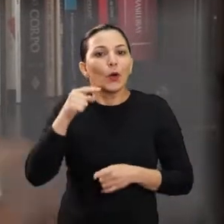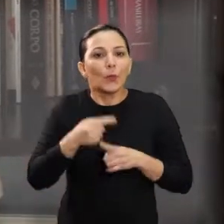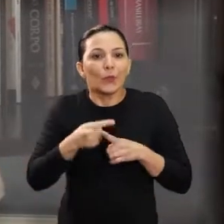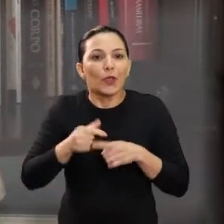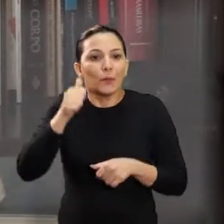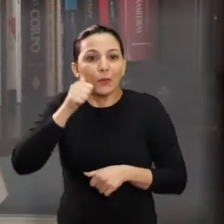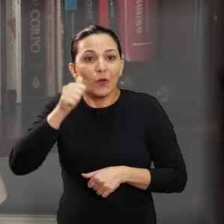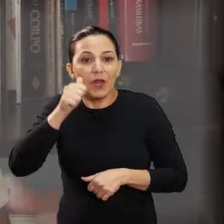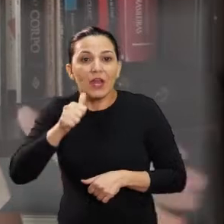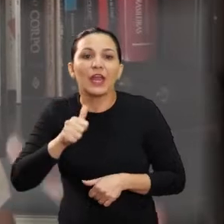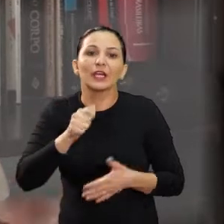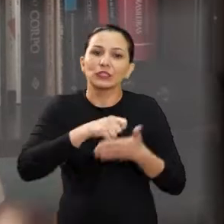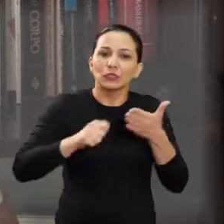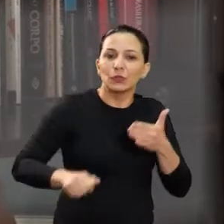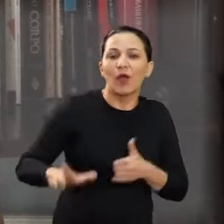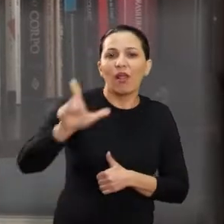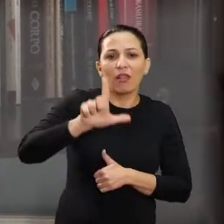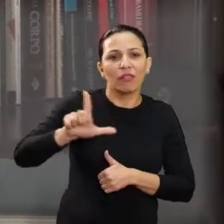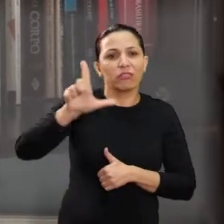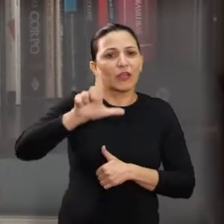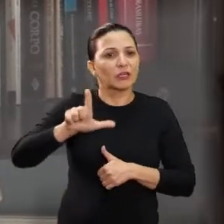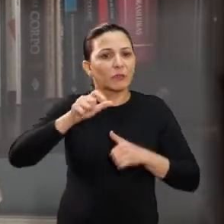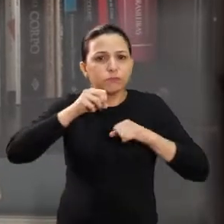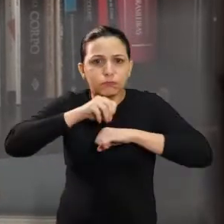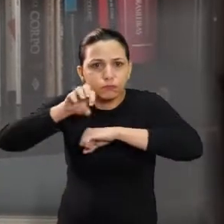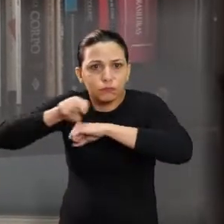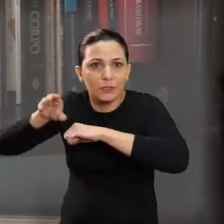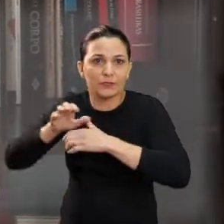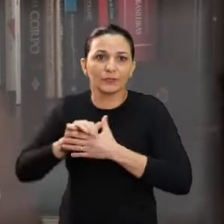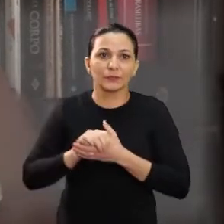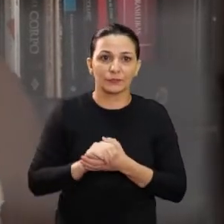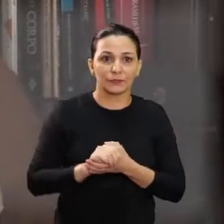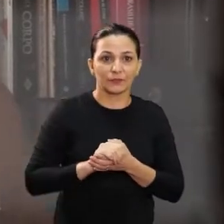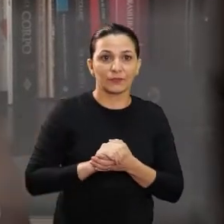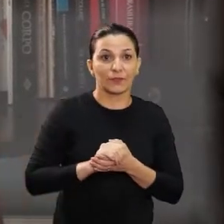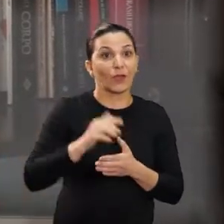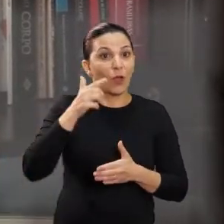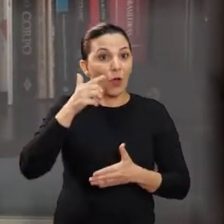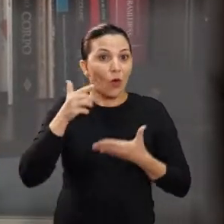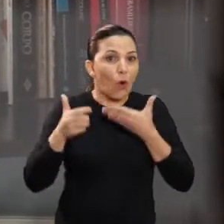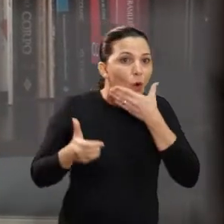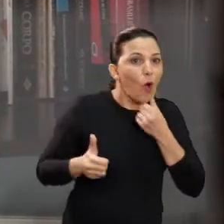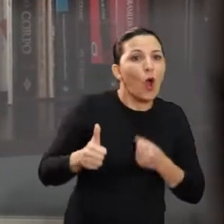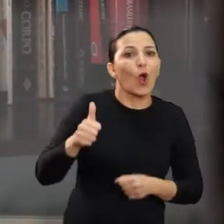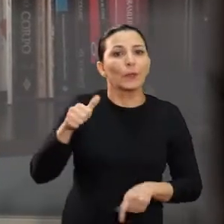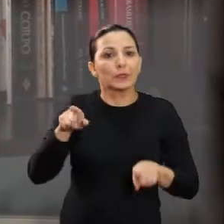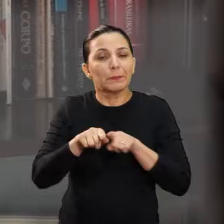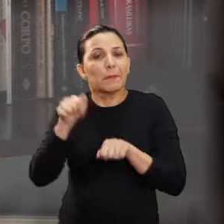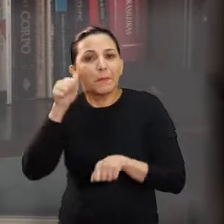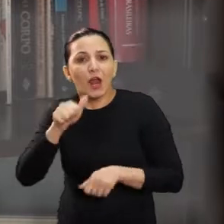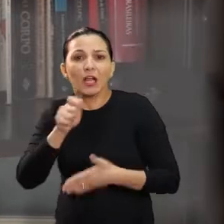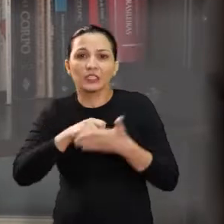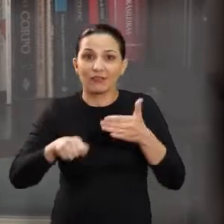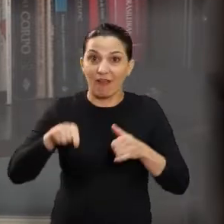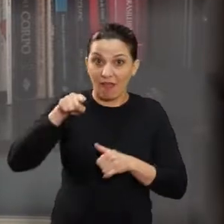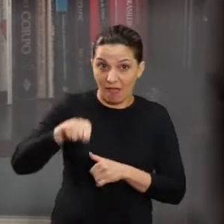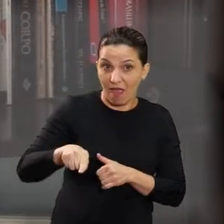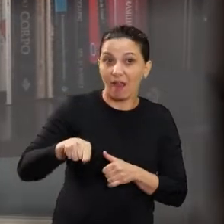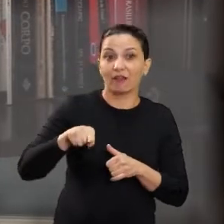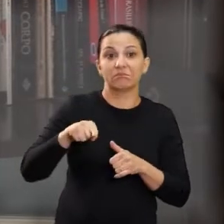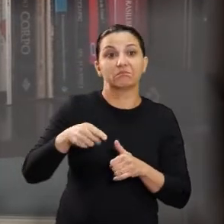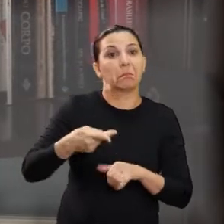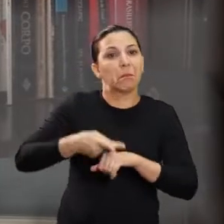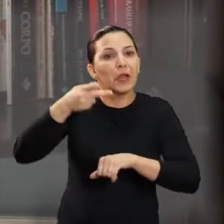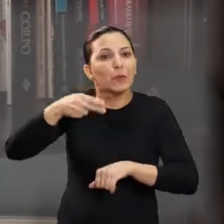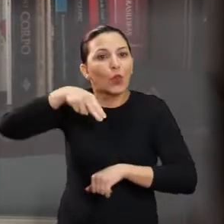na América Latina. E ela foi a primeira Nobel que nós temos, a primeira Nobel latino-americano, entre homens